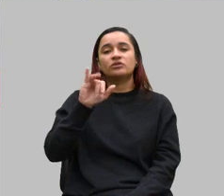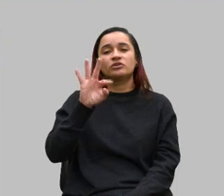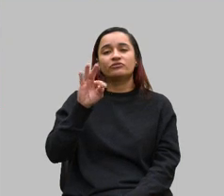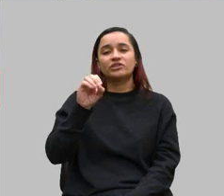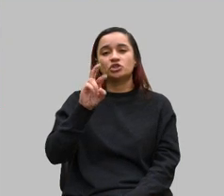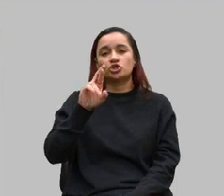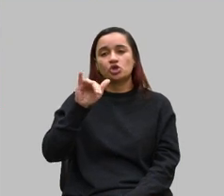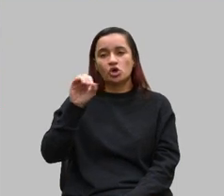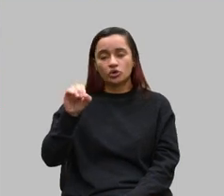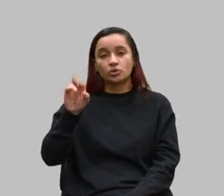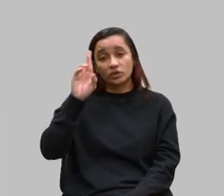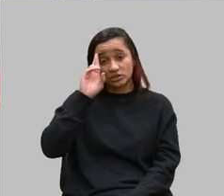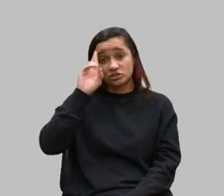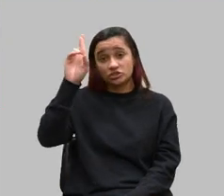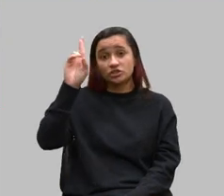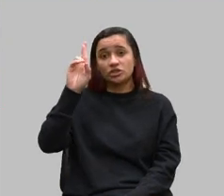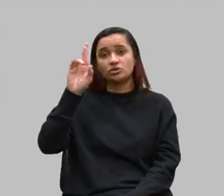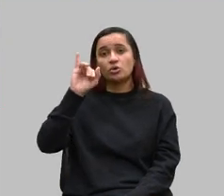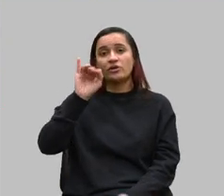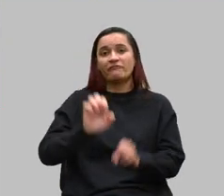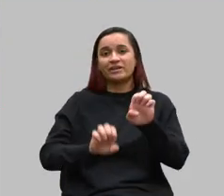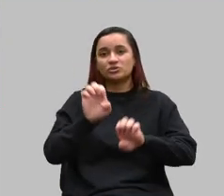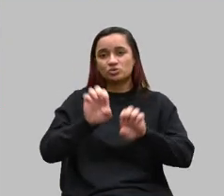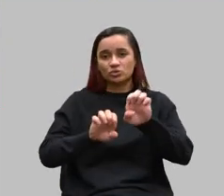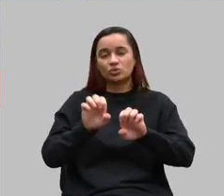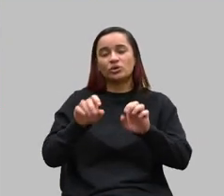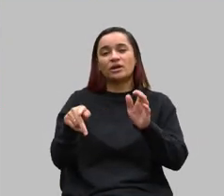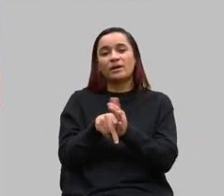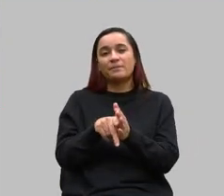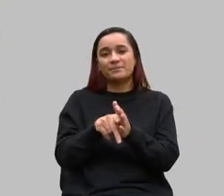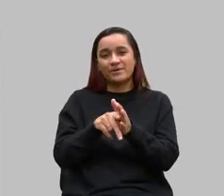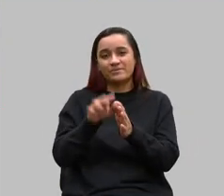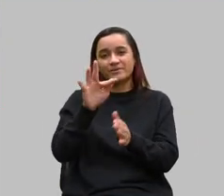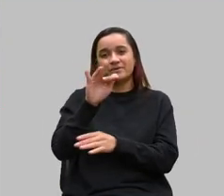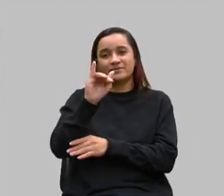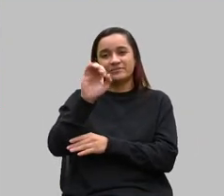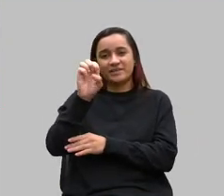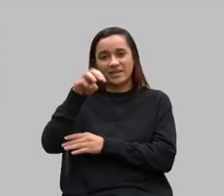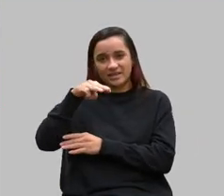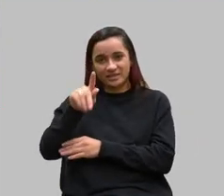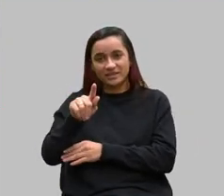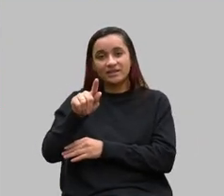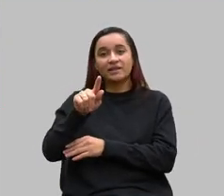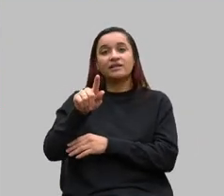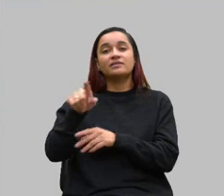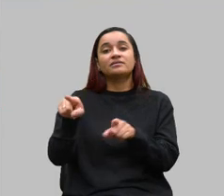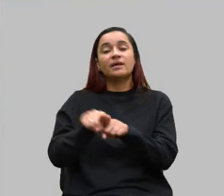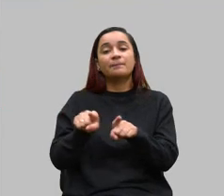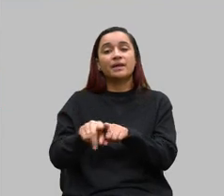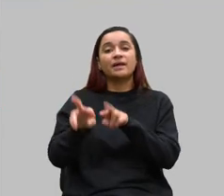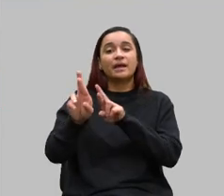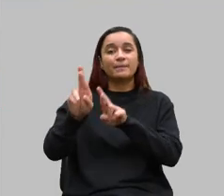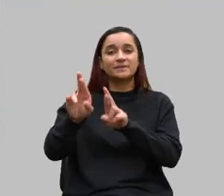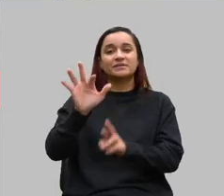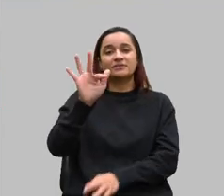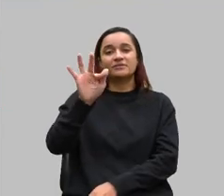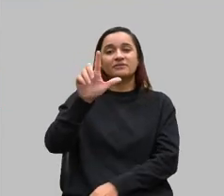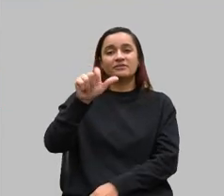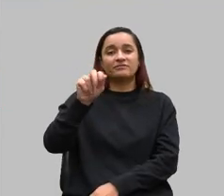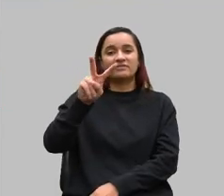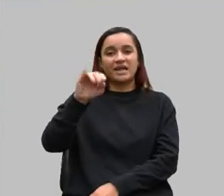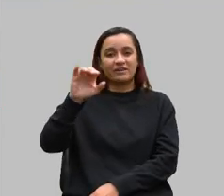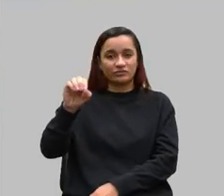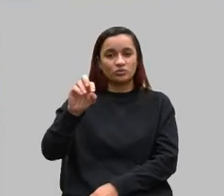de infraestrutura da fieng e membro do Conselho de infraestrutura representando Flávio rosco